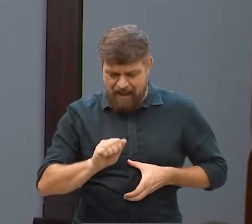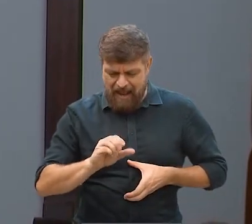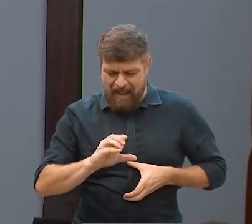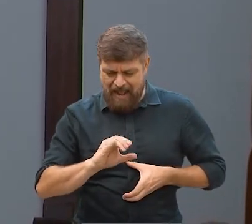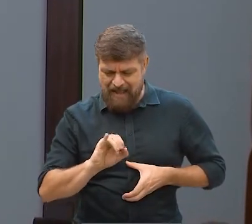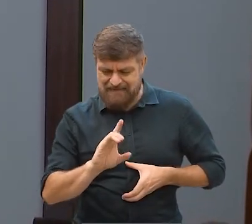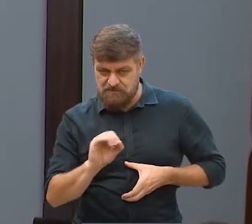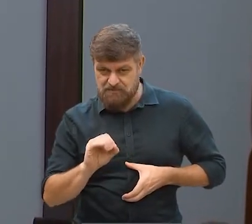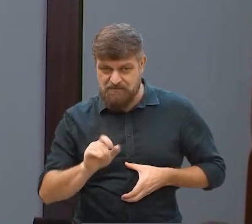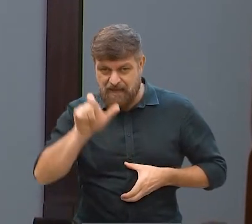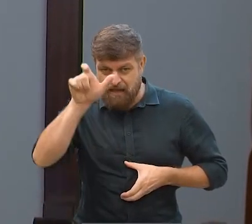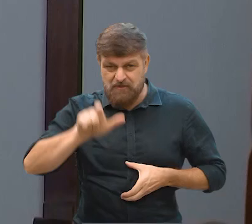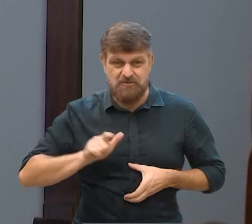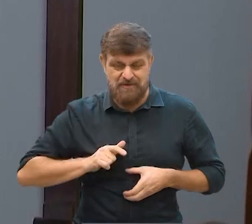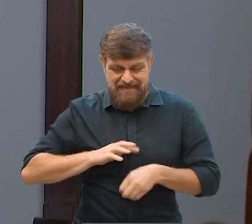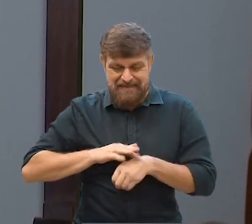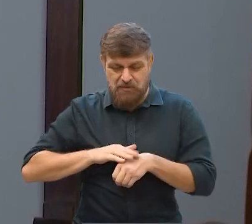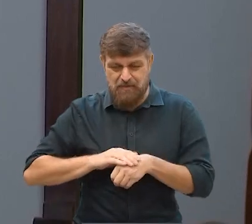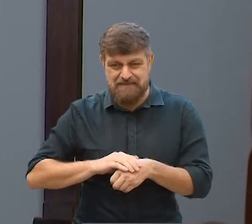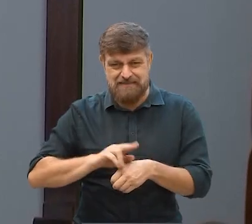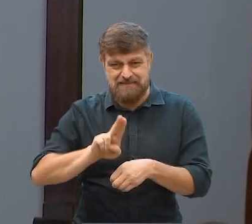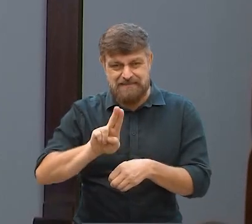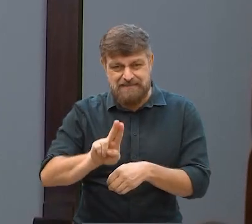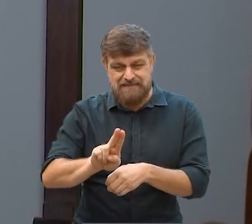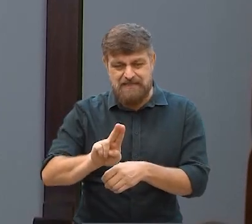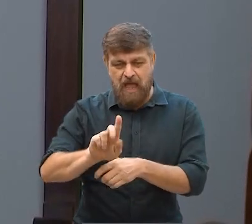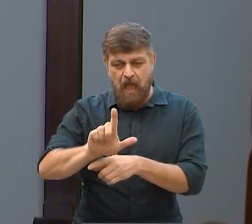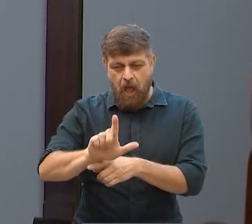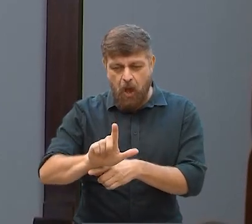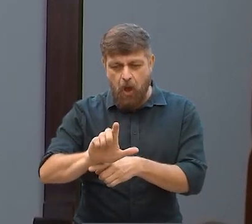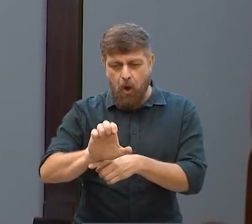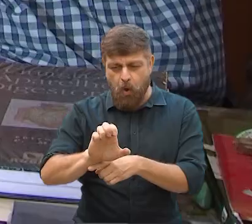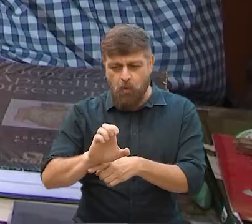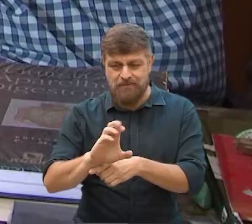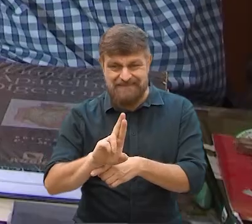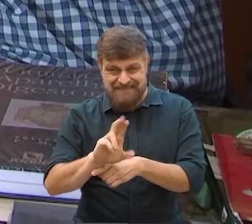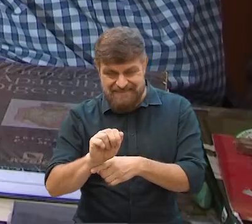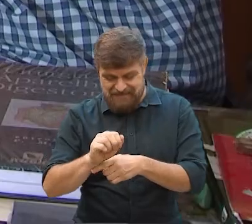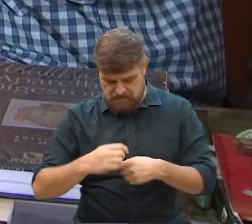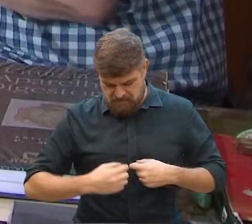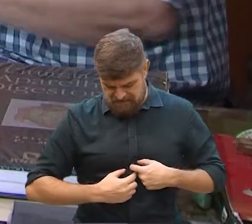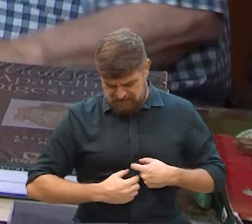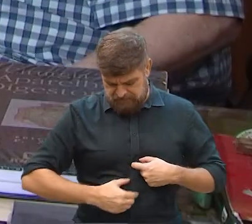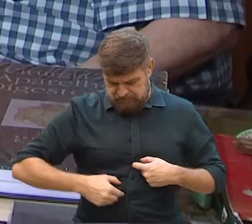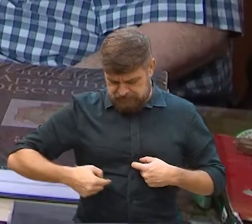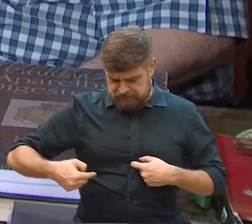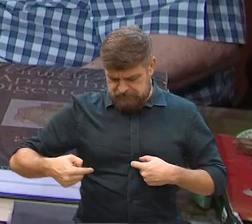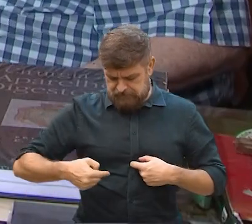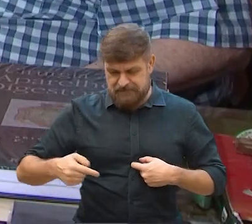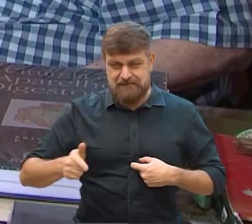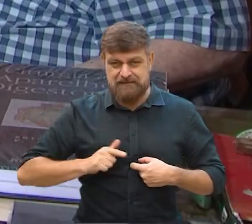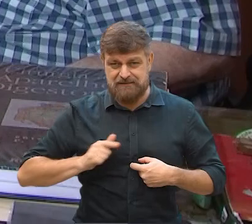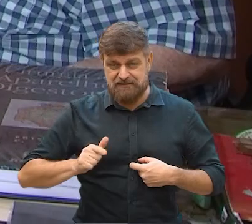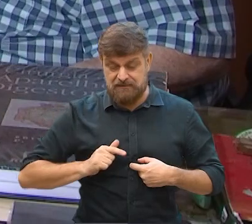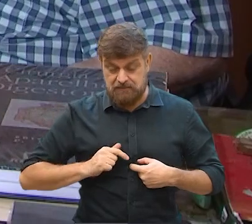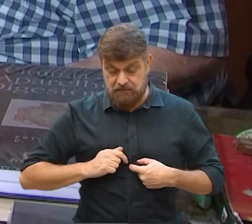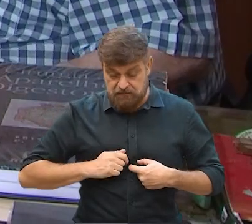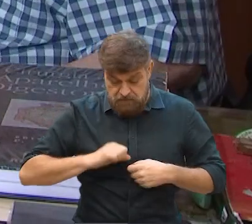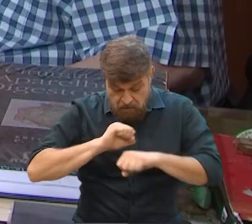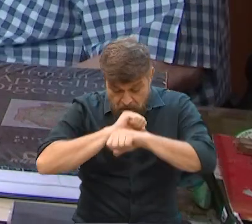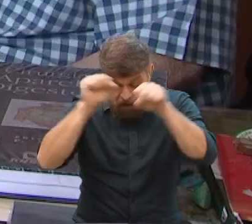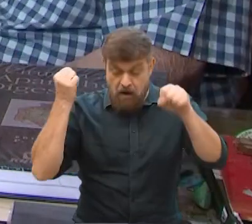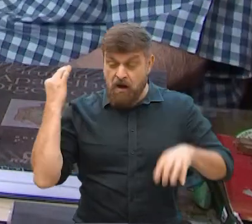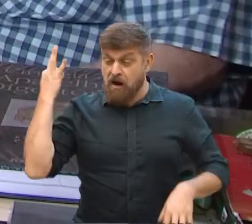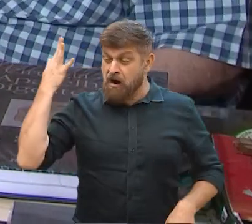úlcera no duodeno, no estômago também, o duodeno sempre costuma ter mais hiperacidez, ele acorda de madrugada,